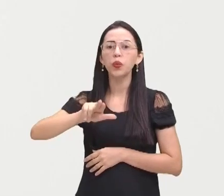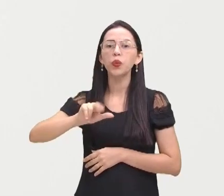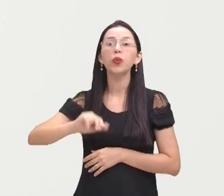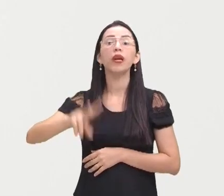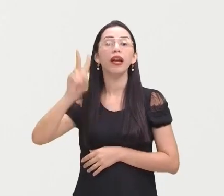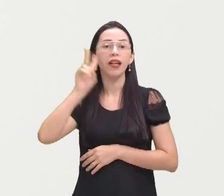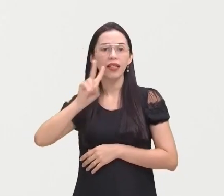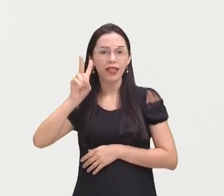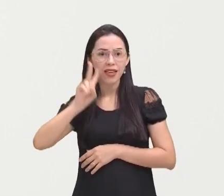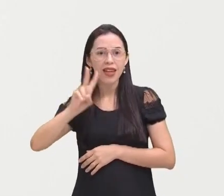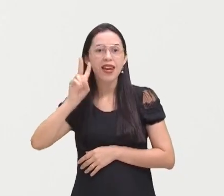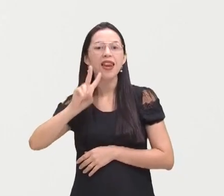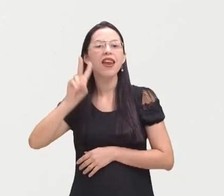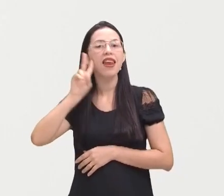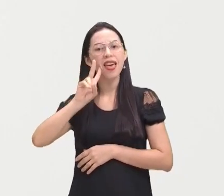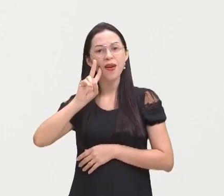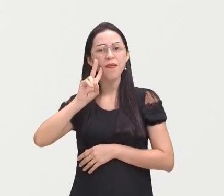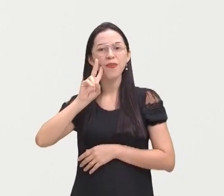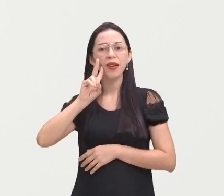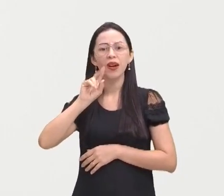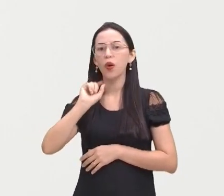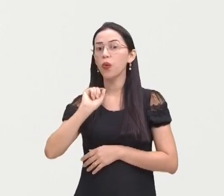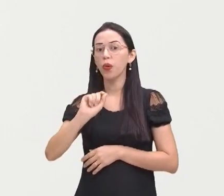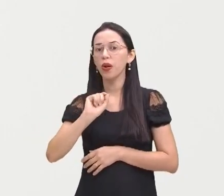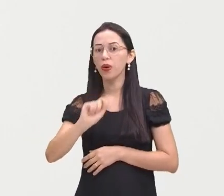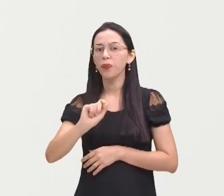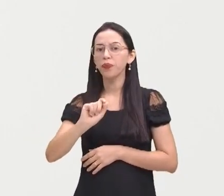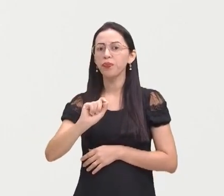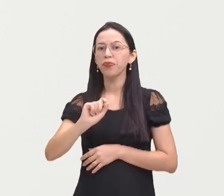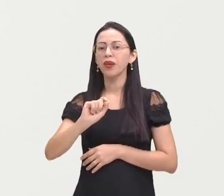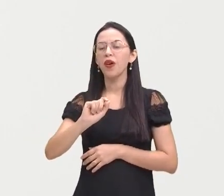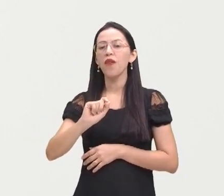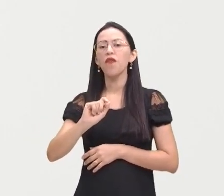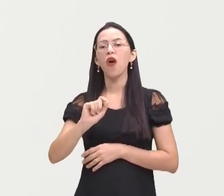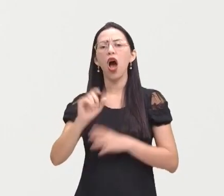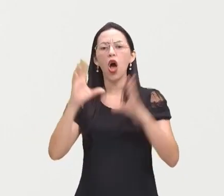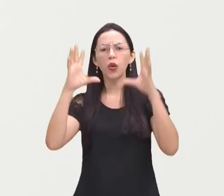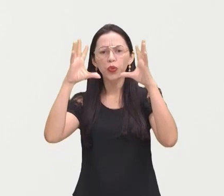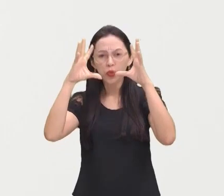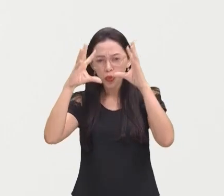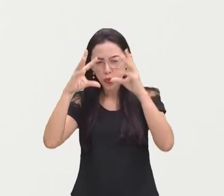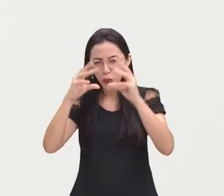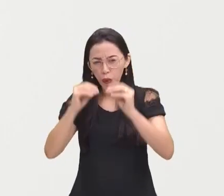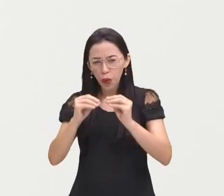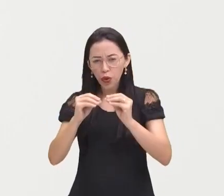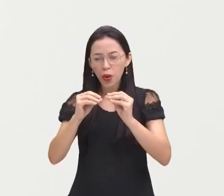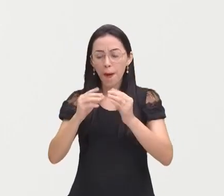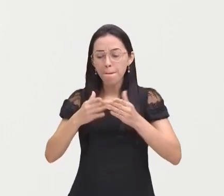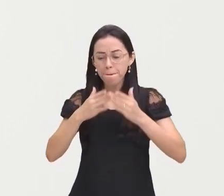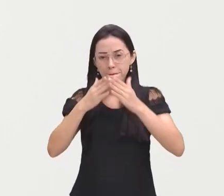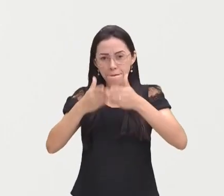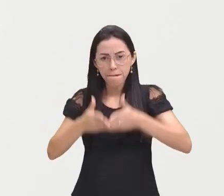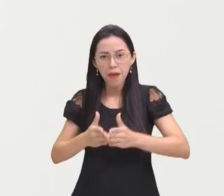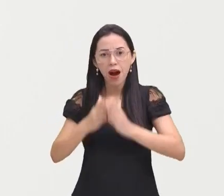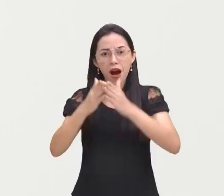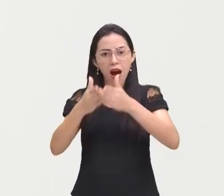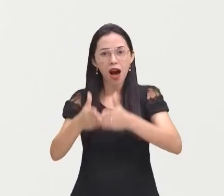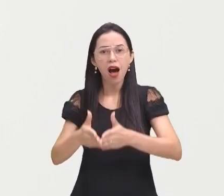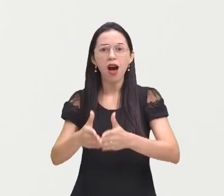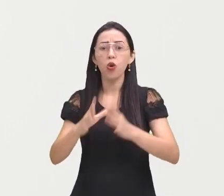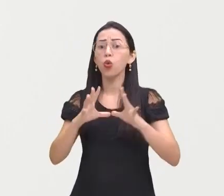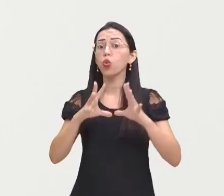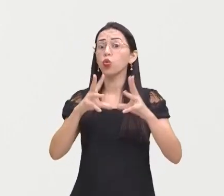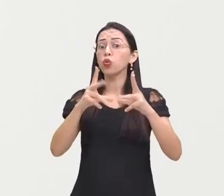inesquecível dessa viagem foi a noite que passamos no barco.